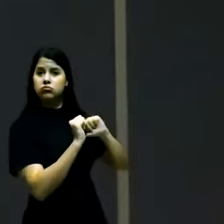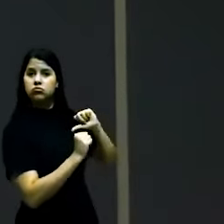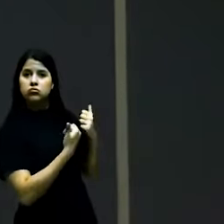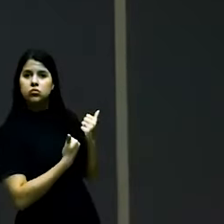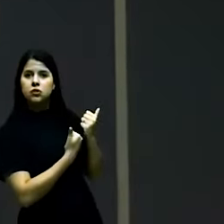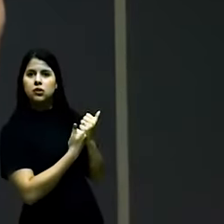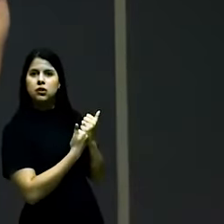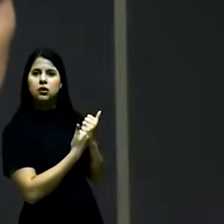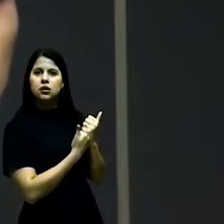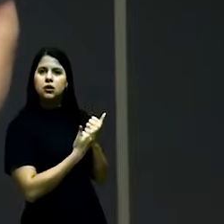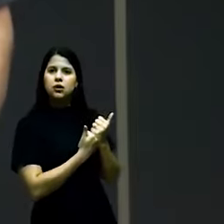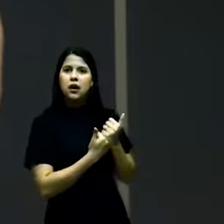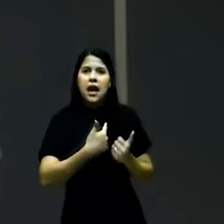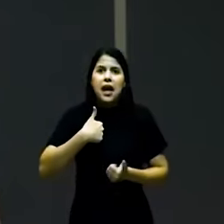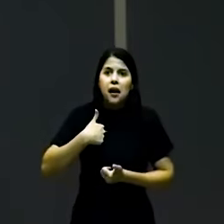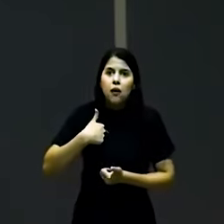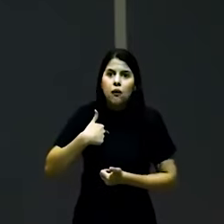não esperei acabar nem o jogo.